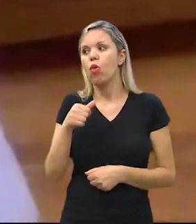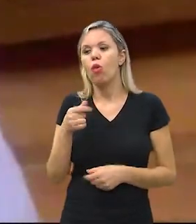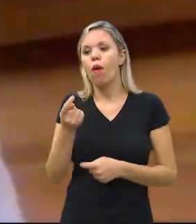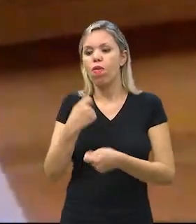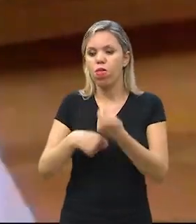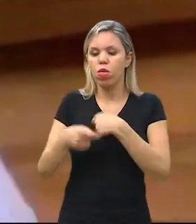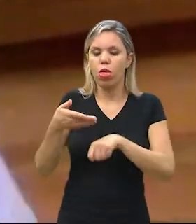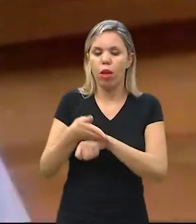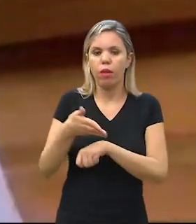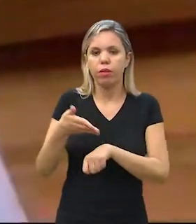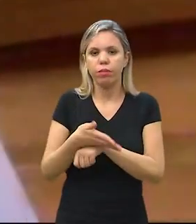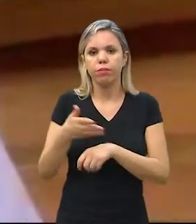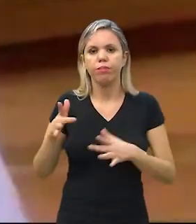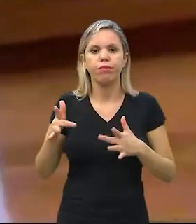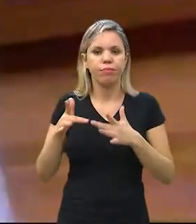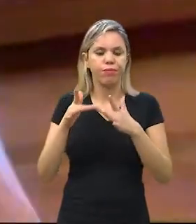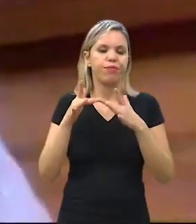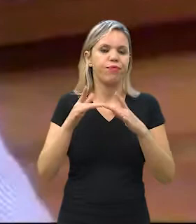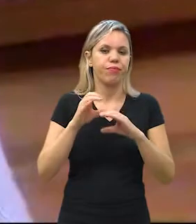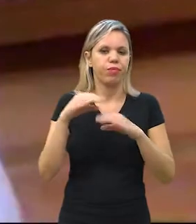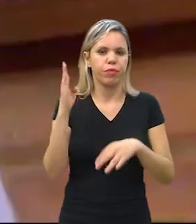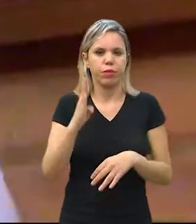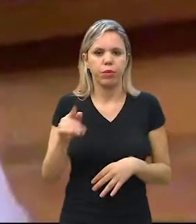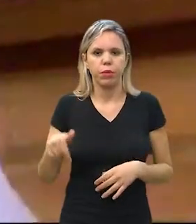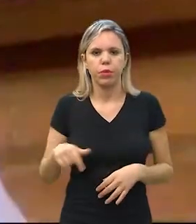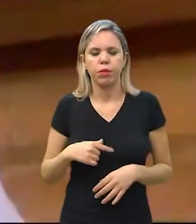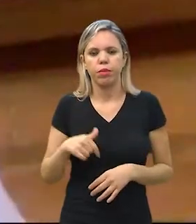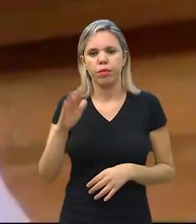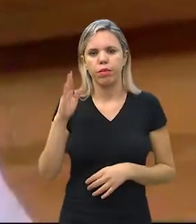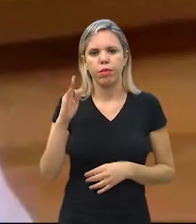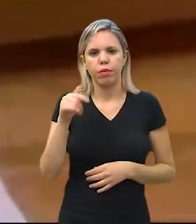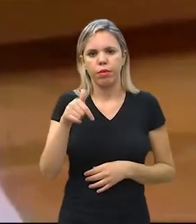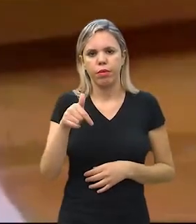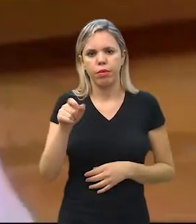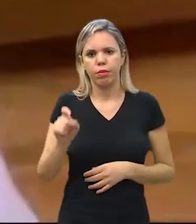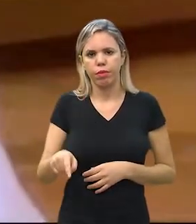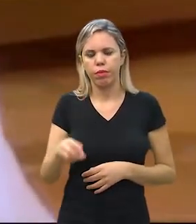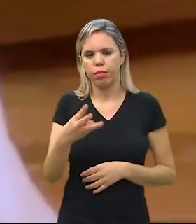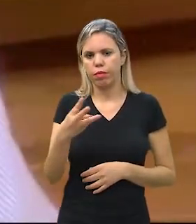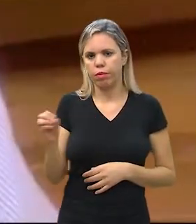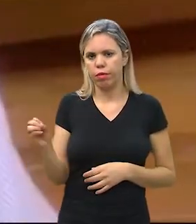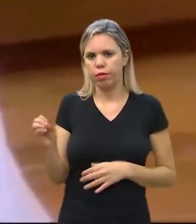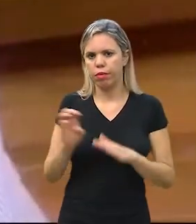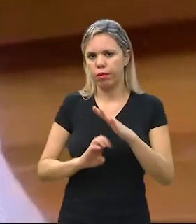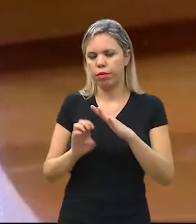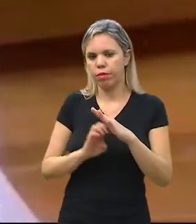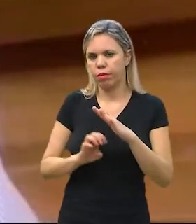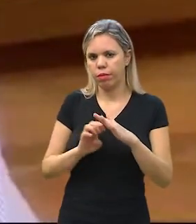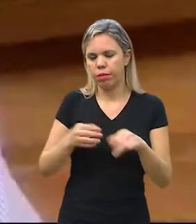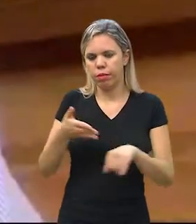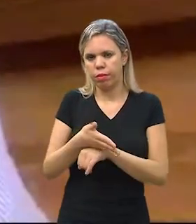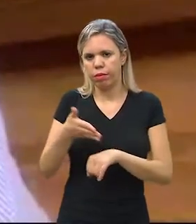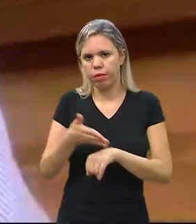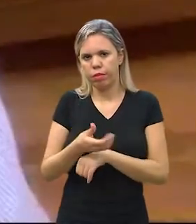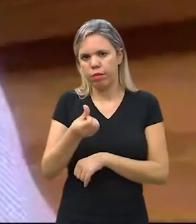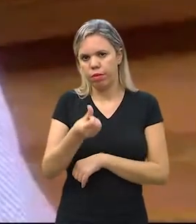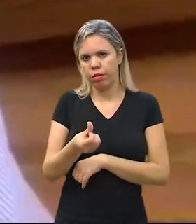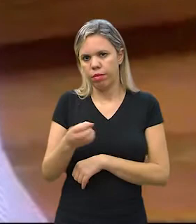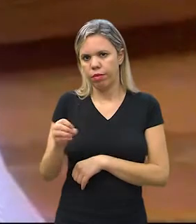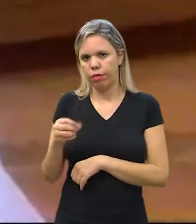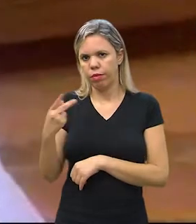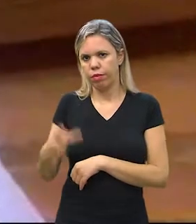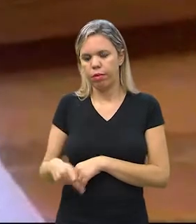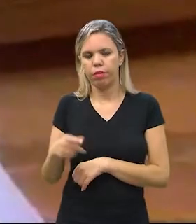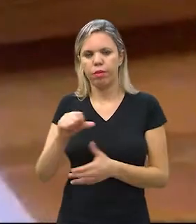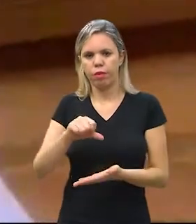mulheres de negócio participando dessa rede. Aqui no Brasil, somos mais de 7.300 empresas, cerca de